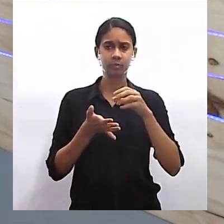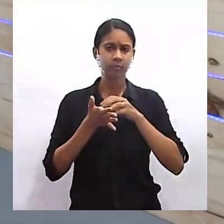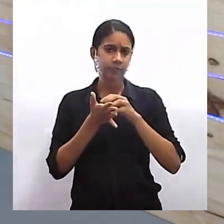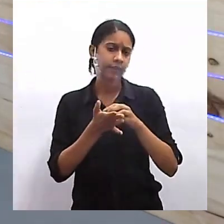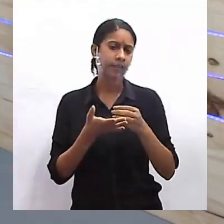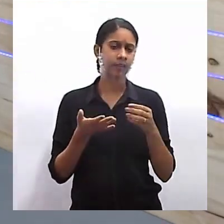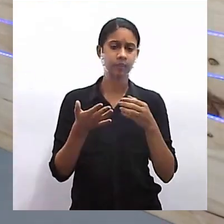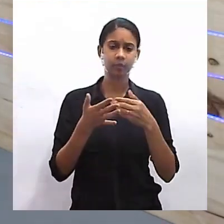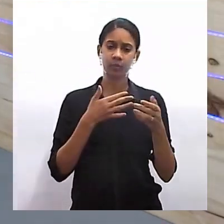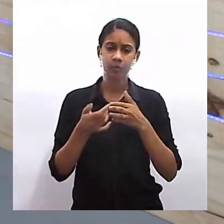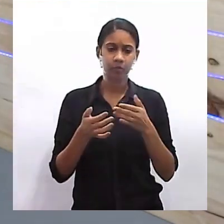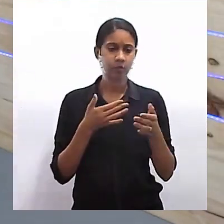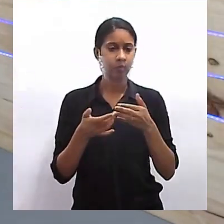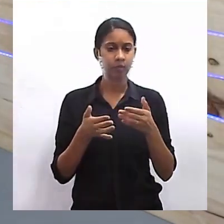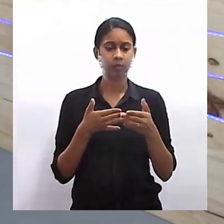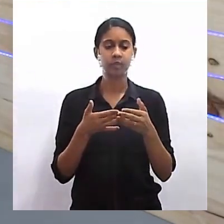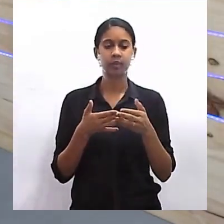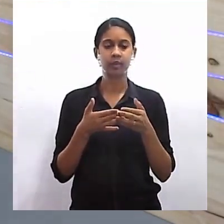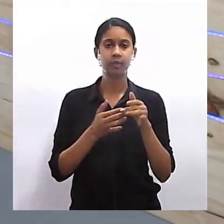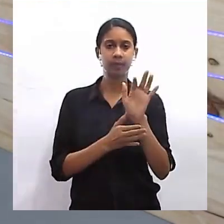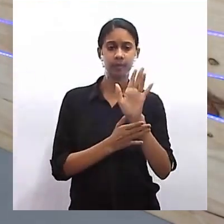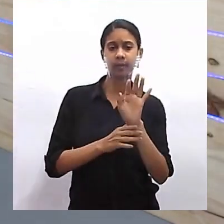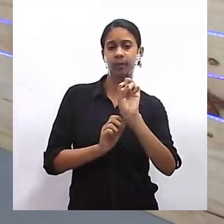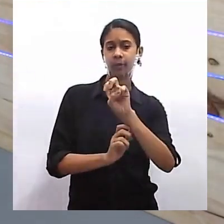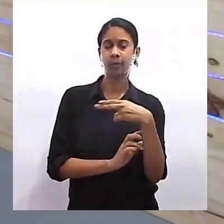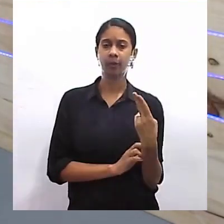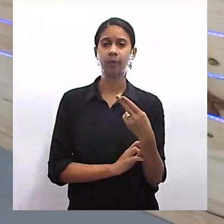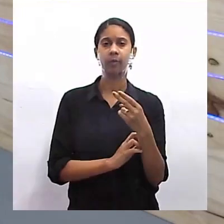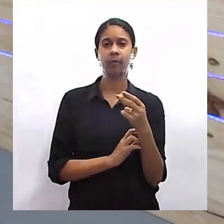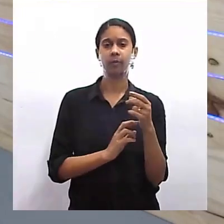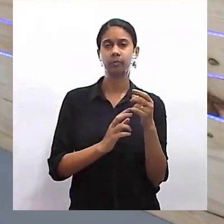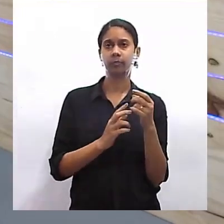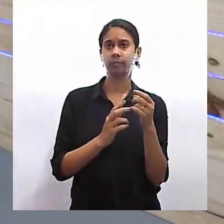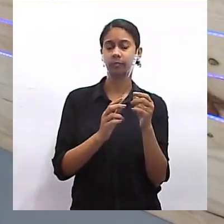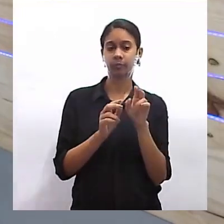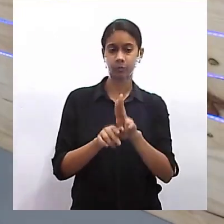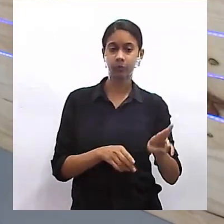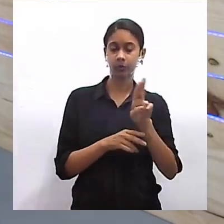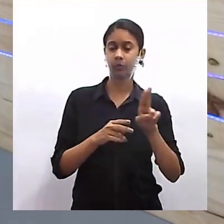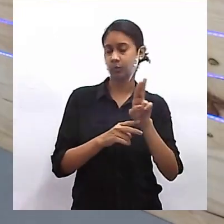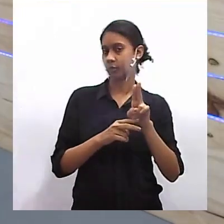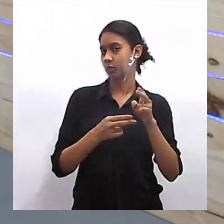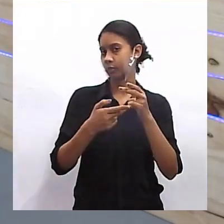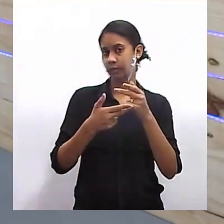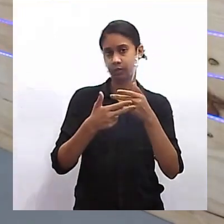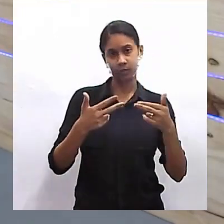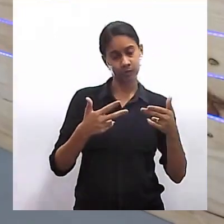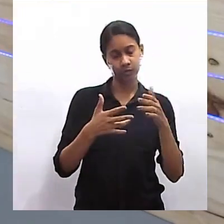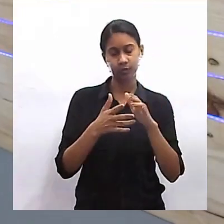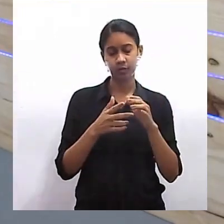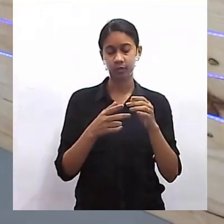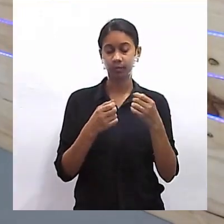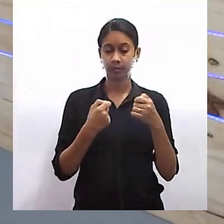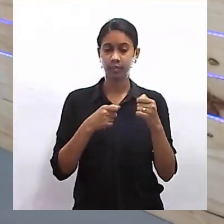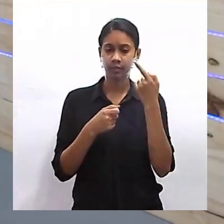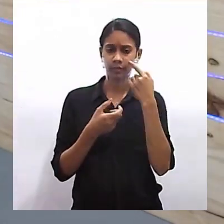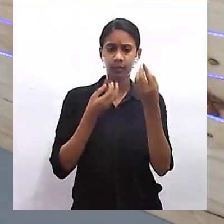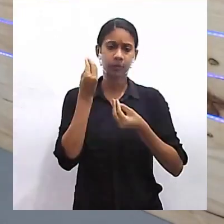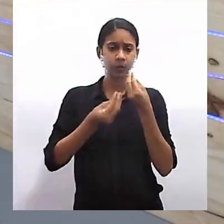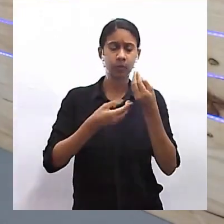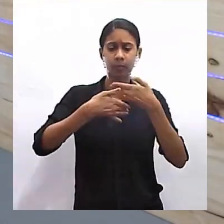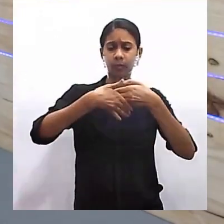seja mecanizado, que a gente tem que se atentar a forma padrão de carregar um